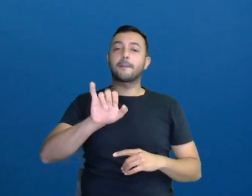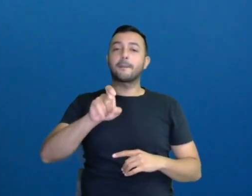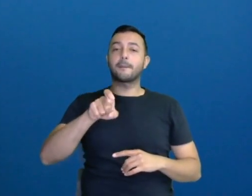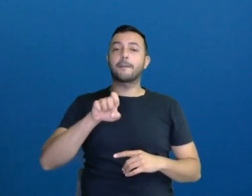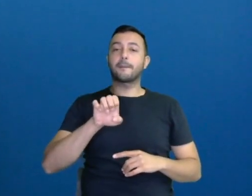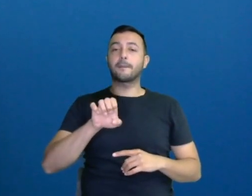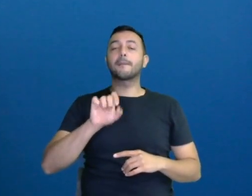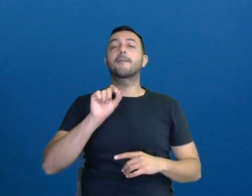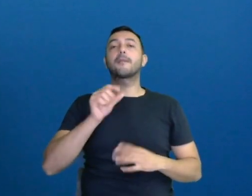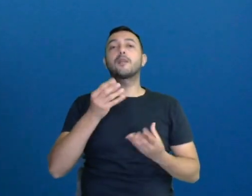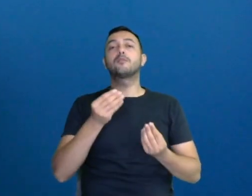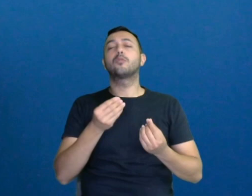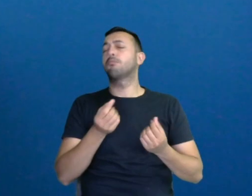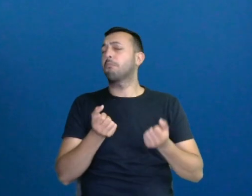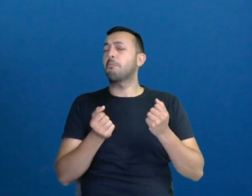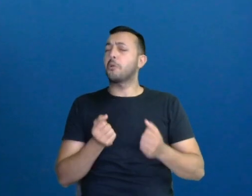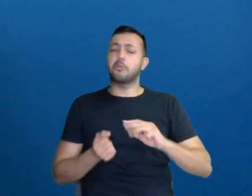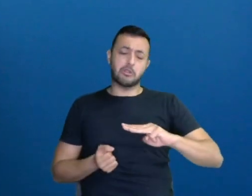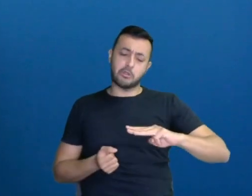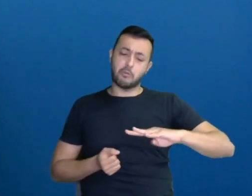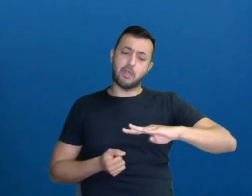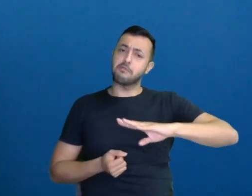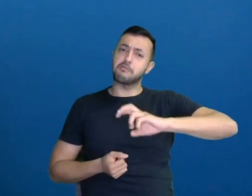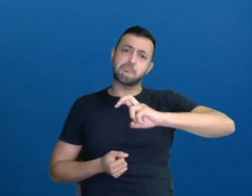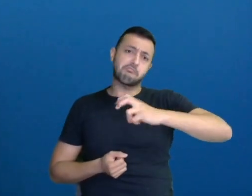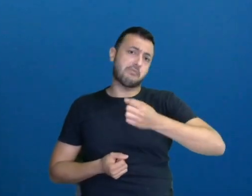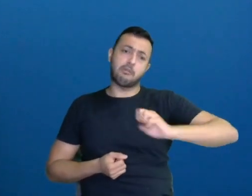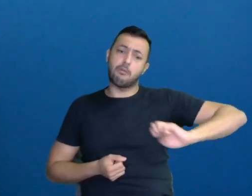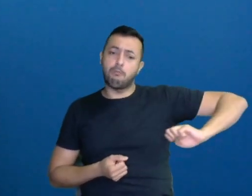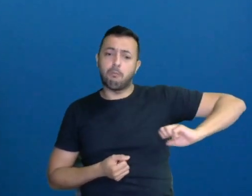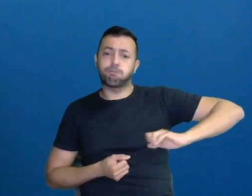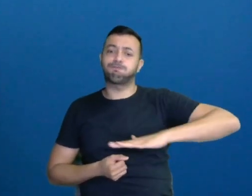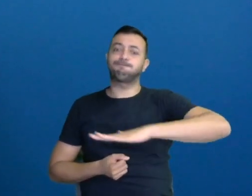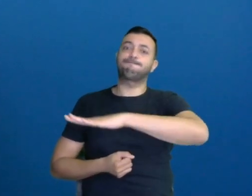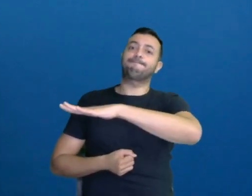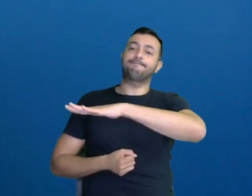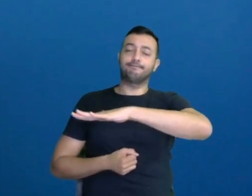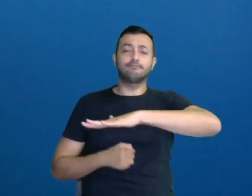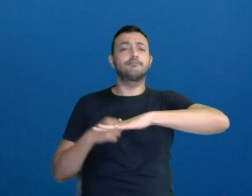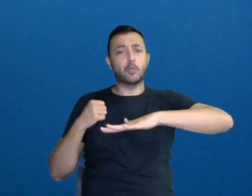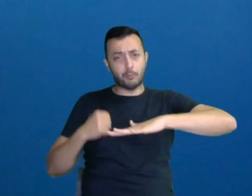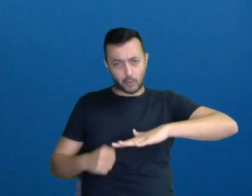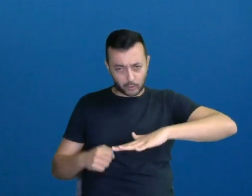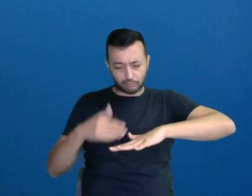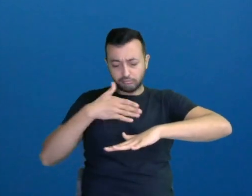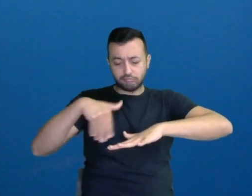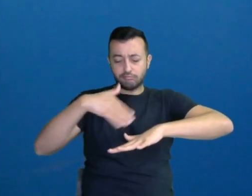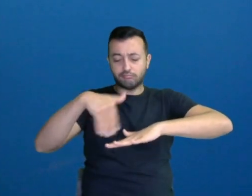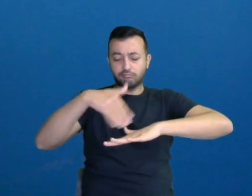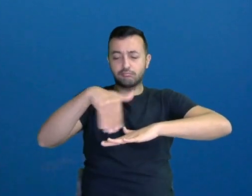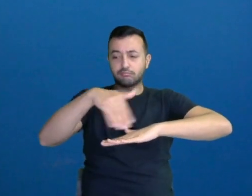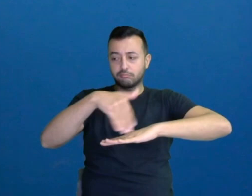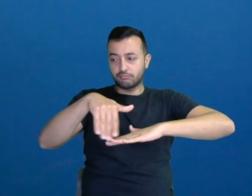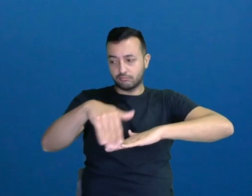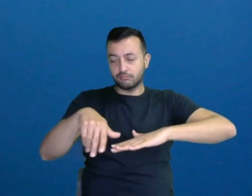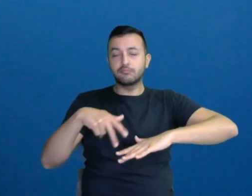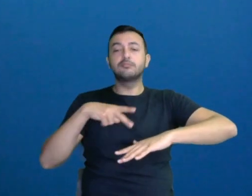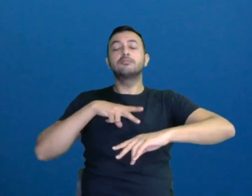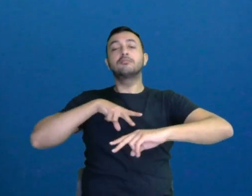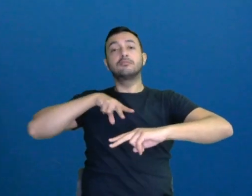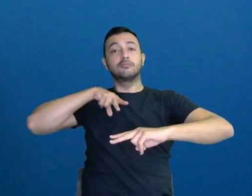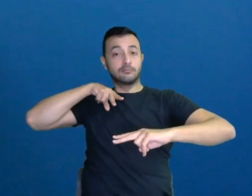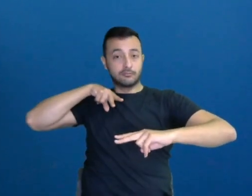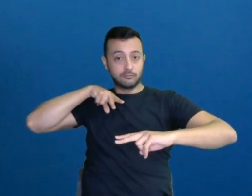três, poderíamos ter mais, tá? Várias retas paralelas e aí a gente passa